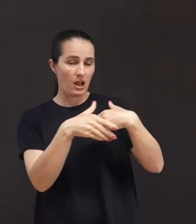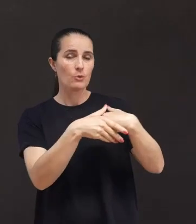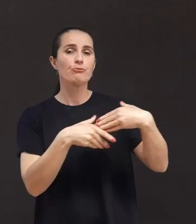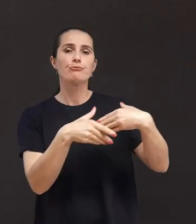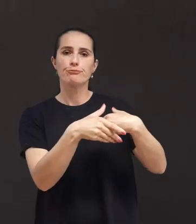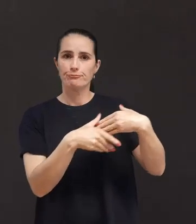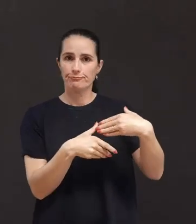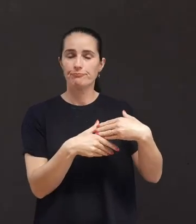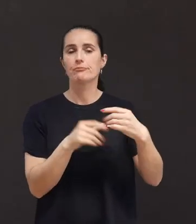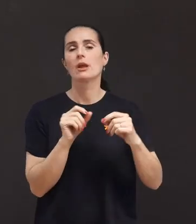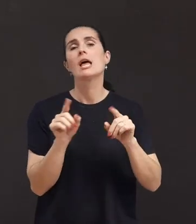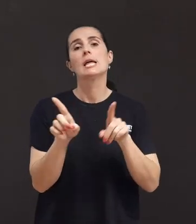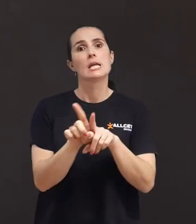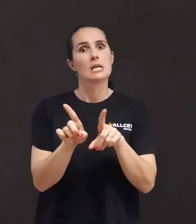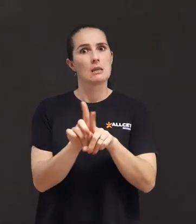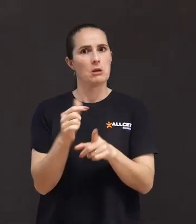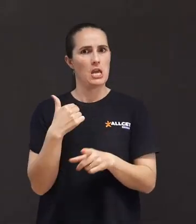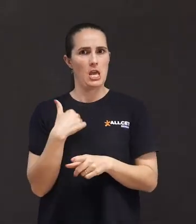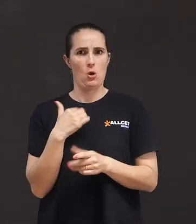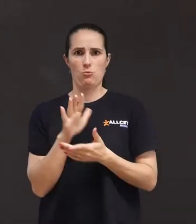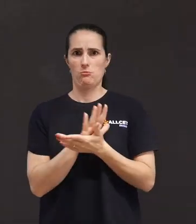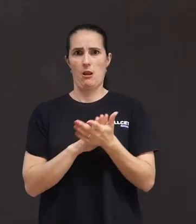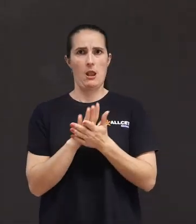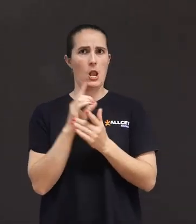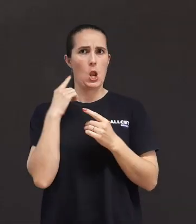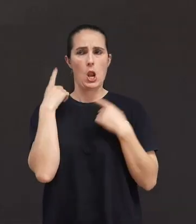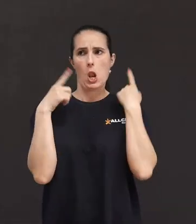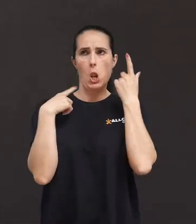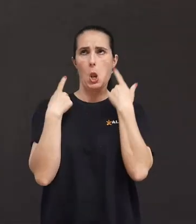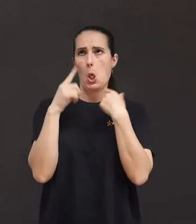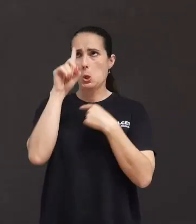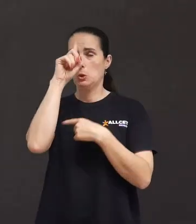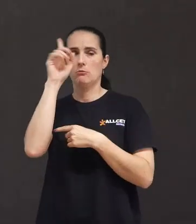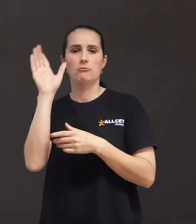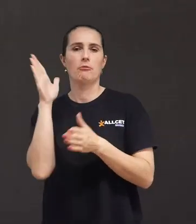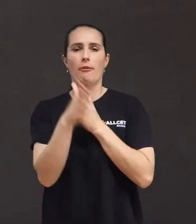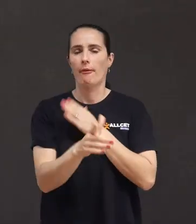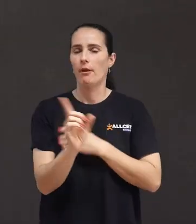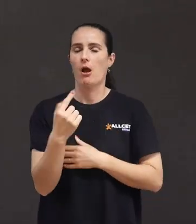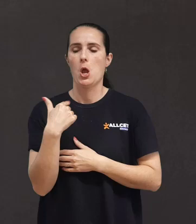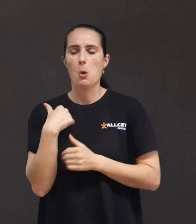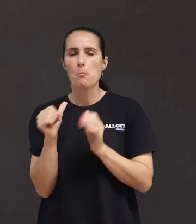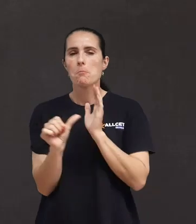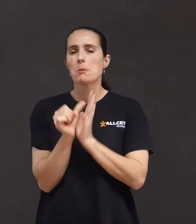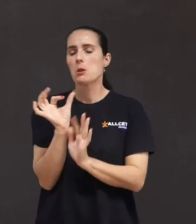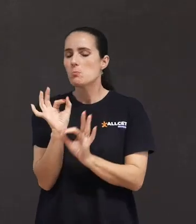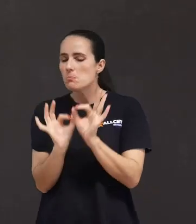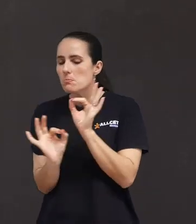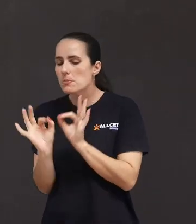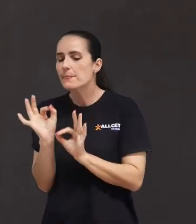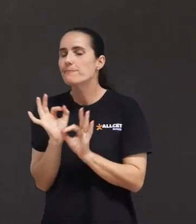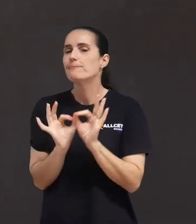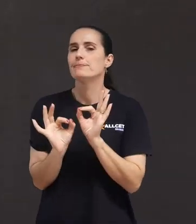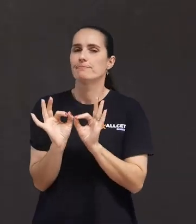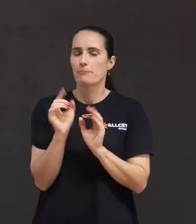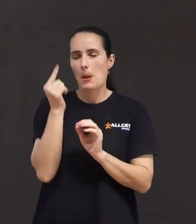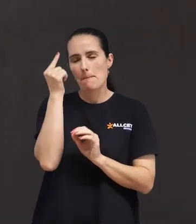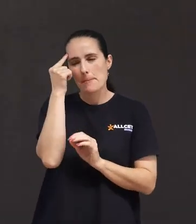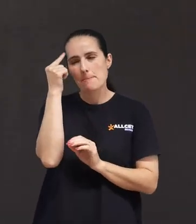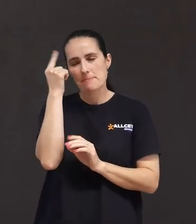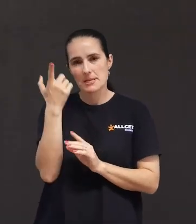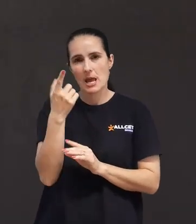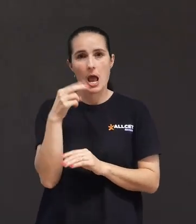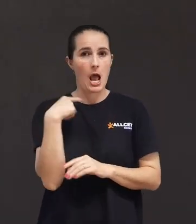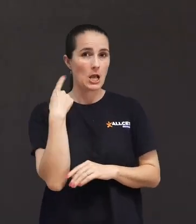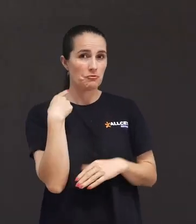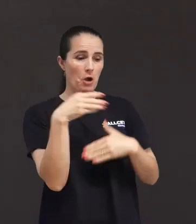cima. Eu também não fiz nada assim nas loucuras. Primeiro eu me programei, eu me preparei. Então essa advogada